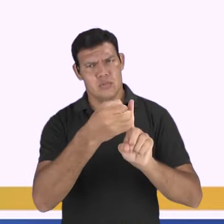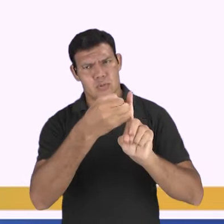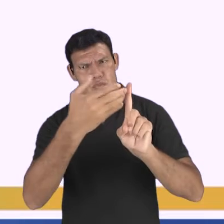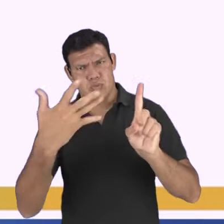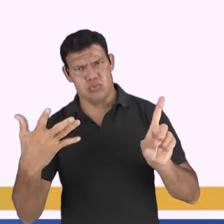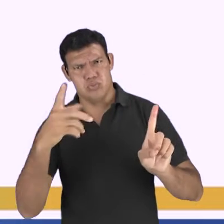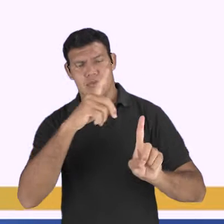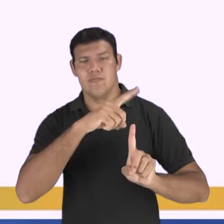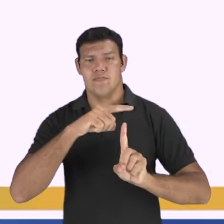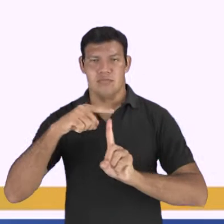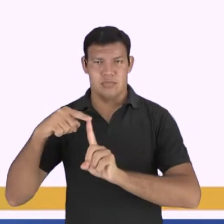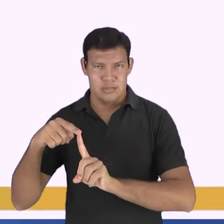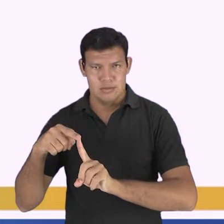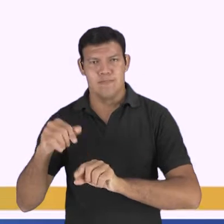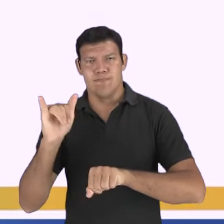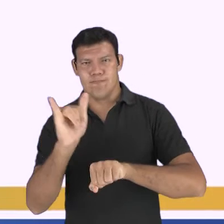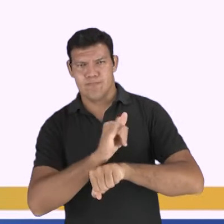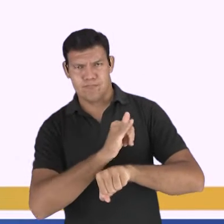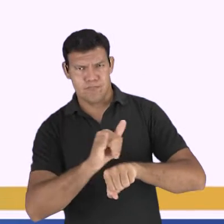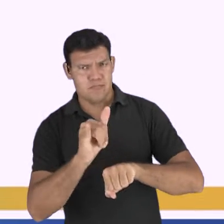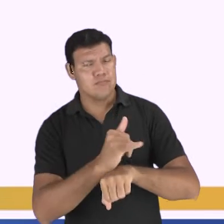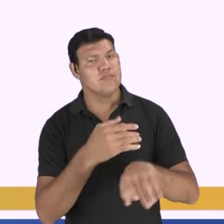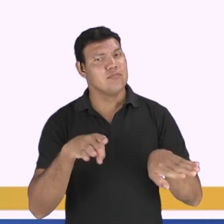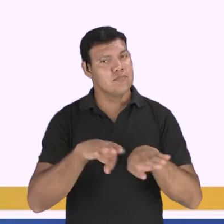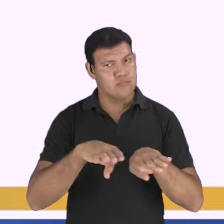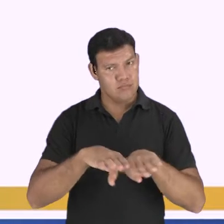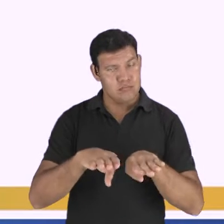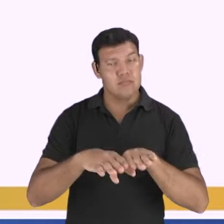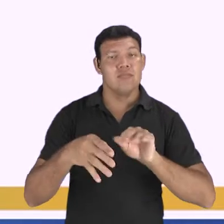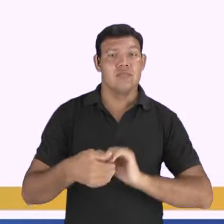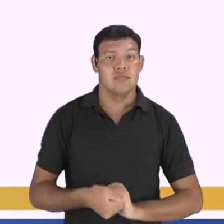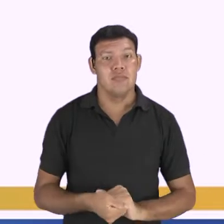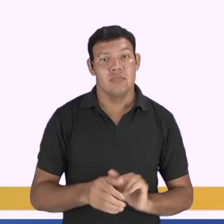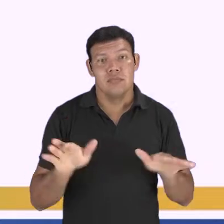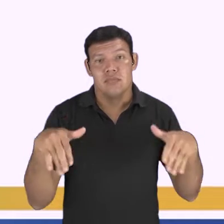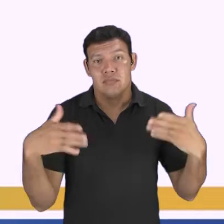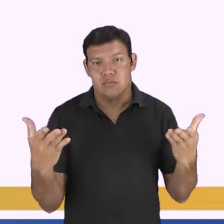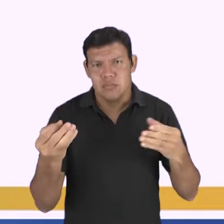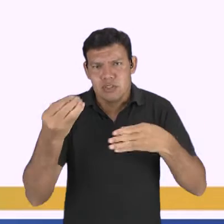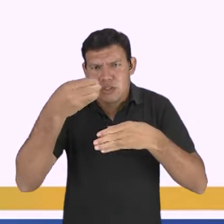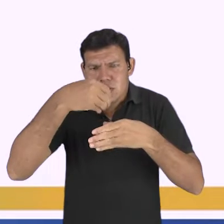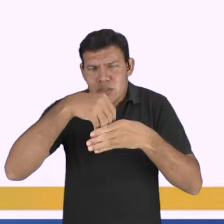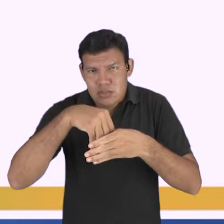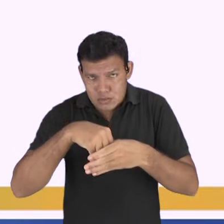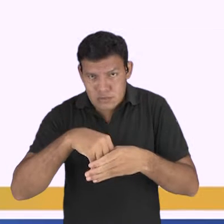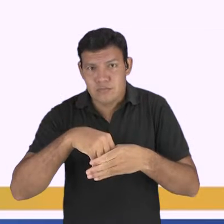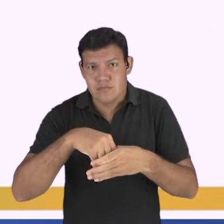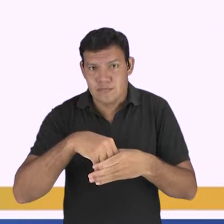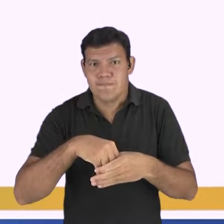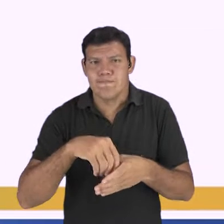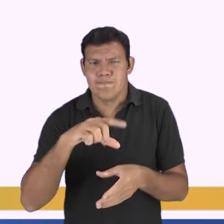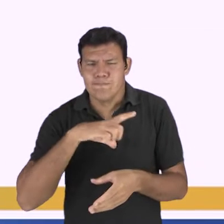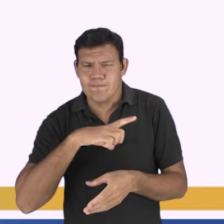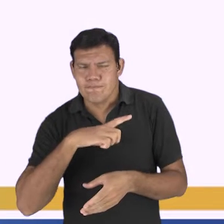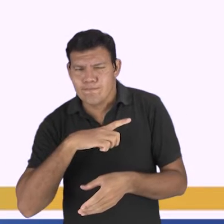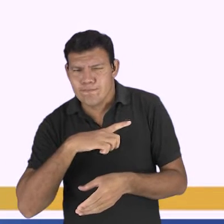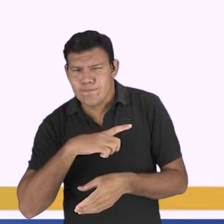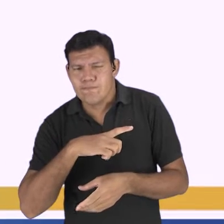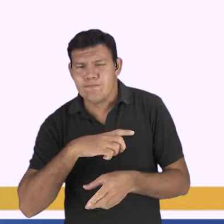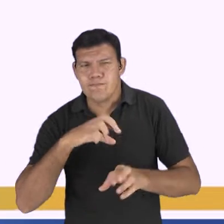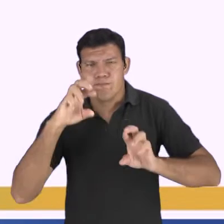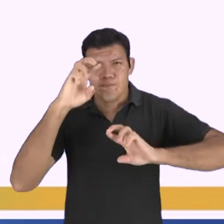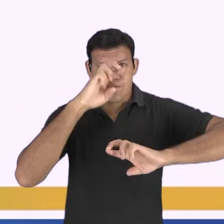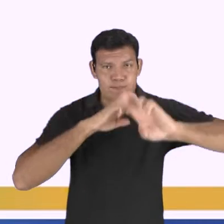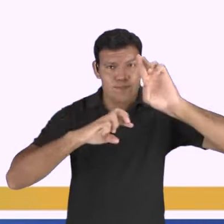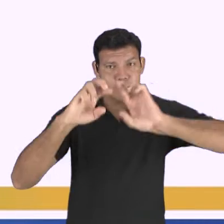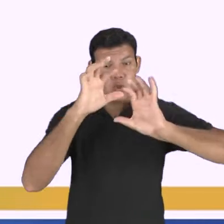várias estratégias a ser usadas, certo? Dentro dessas estratégias, a gente tem que observar o quê? O contexto